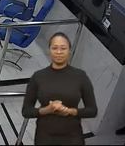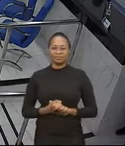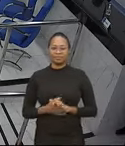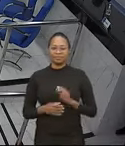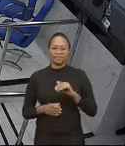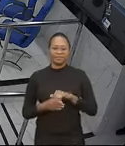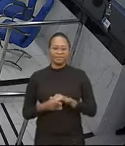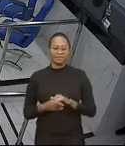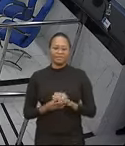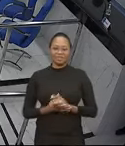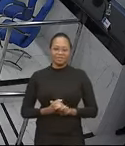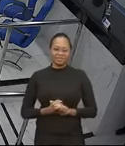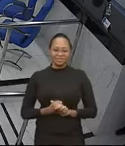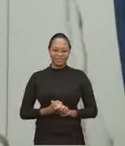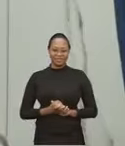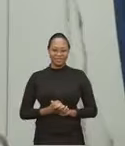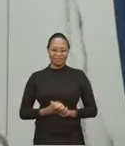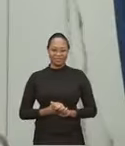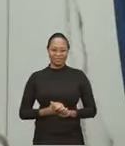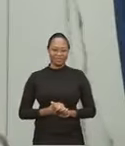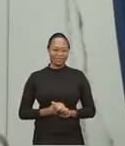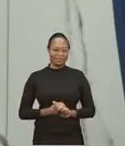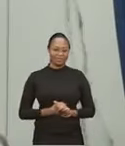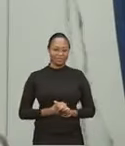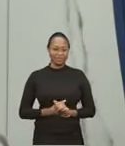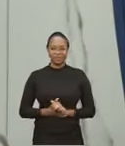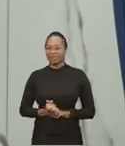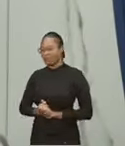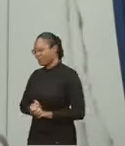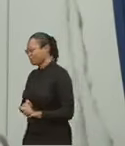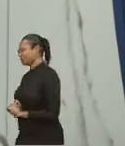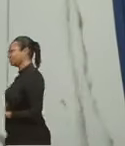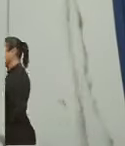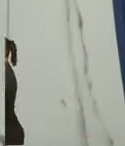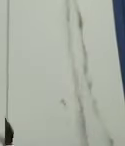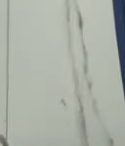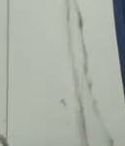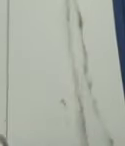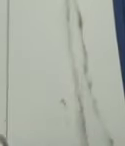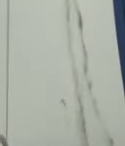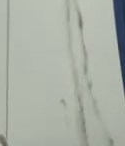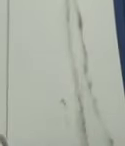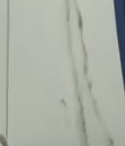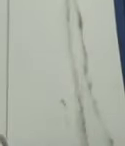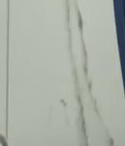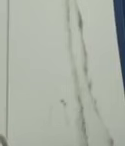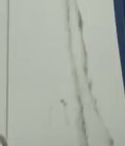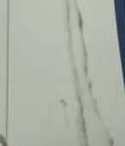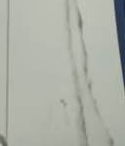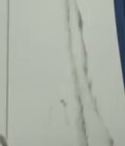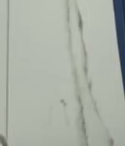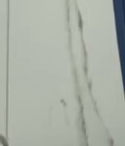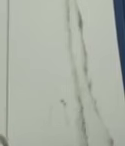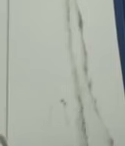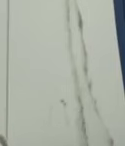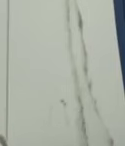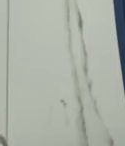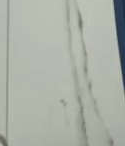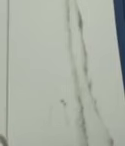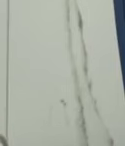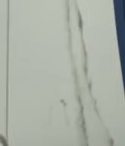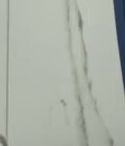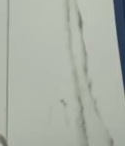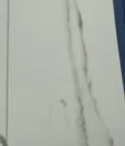por unanimidade. Próxima matéria, senhor presidente. Requerimento de número 034/2023, de autoria da Comissão de Desenvolvimento Econômico e